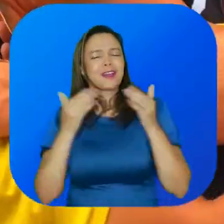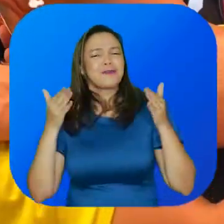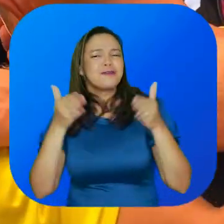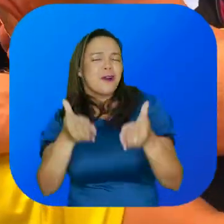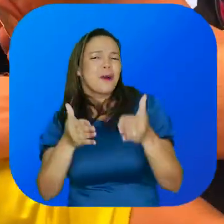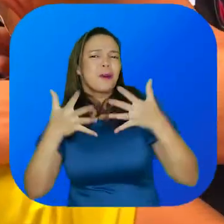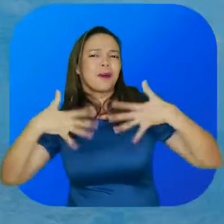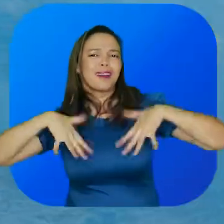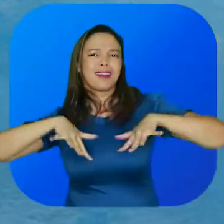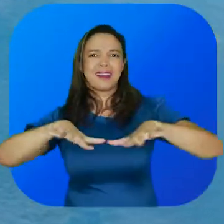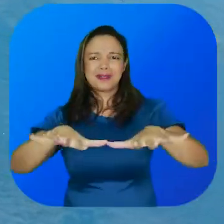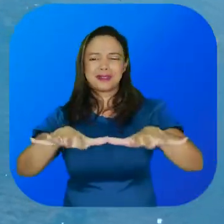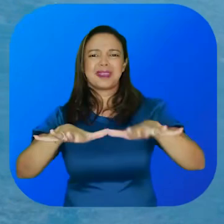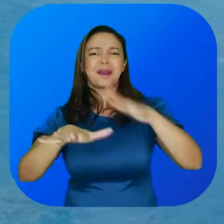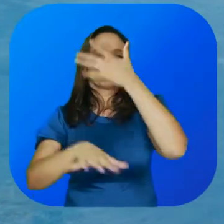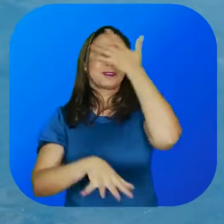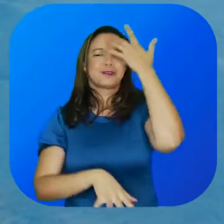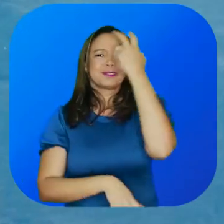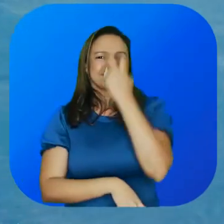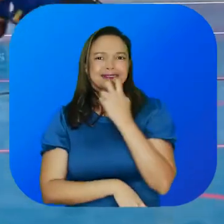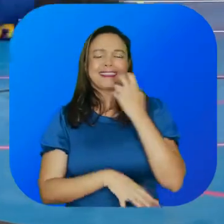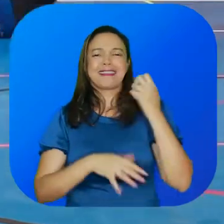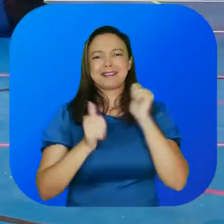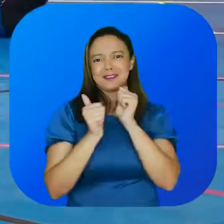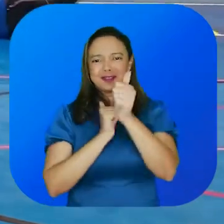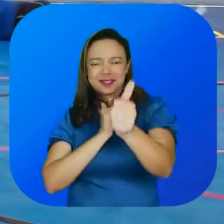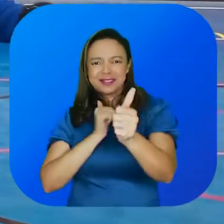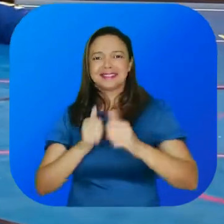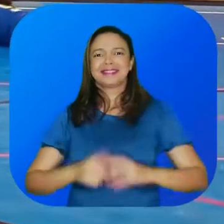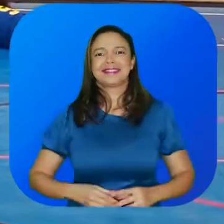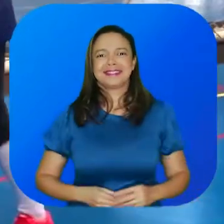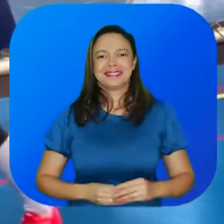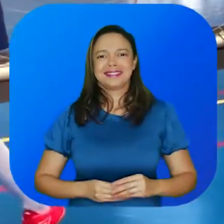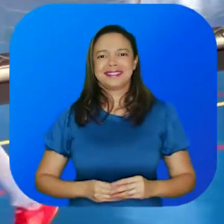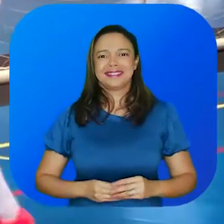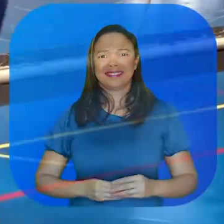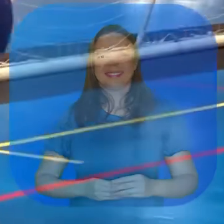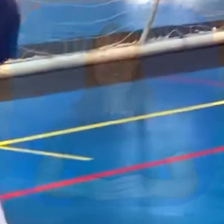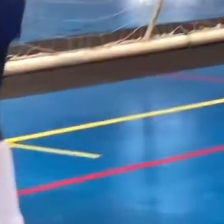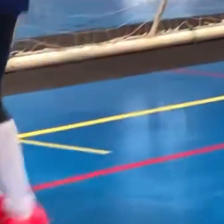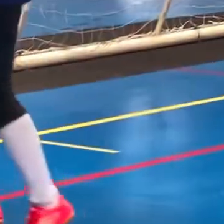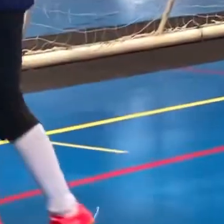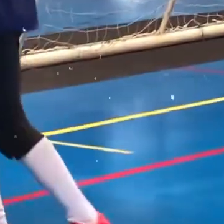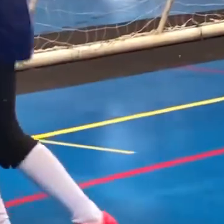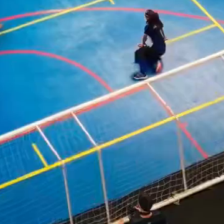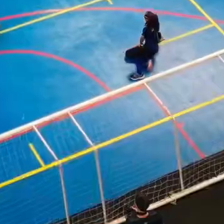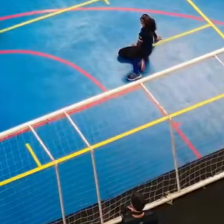Geraldão. A Prefeitura está com esse foco na inclusão, né, através do esporte.